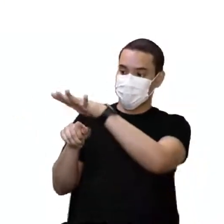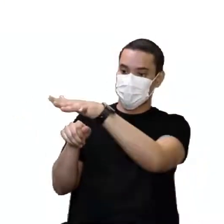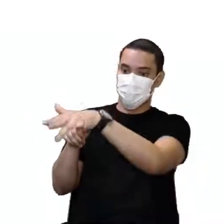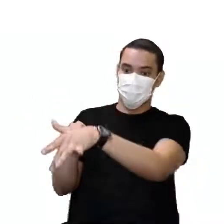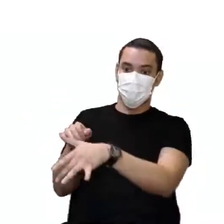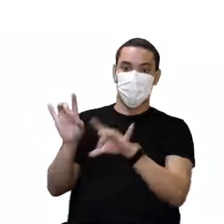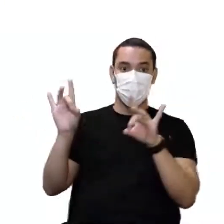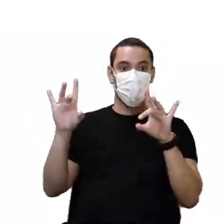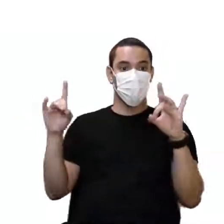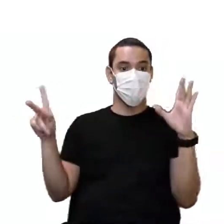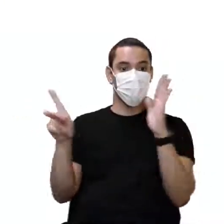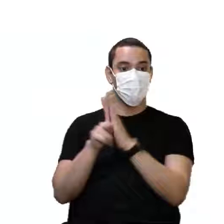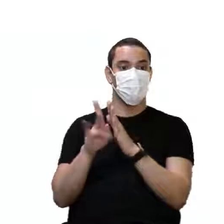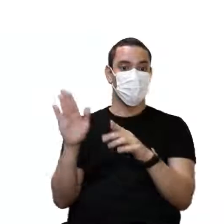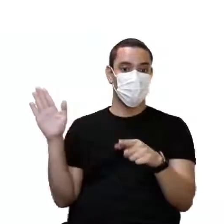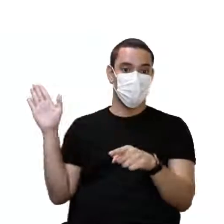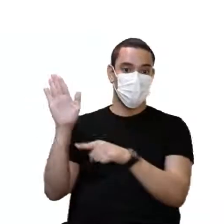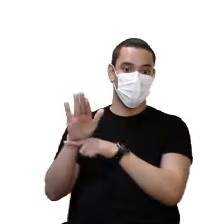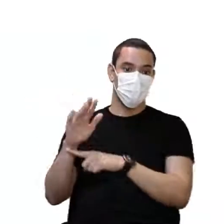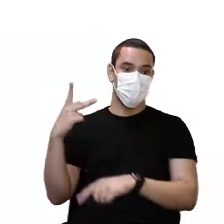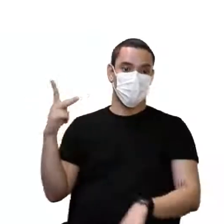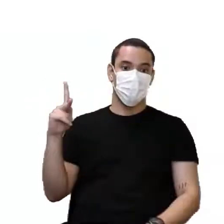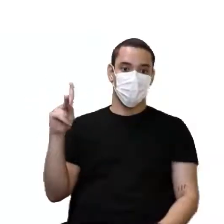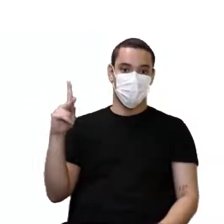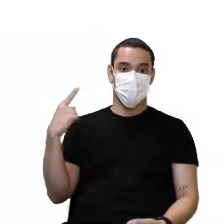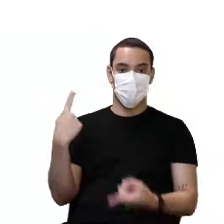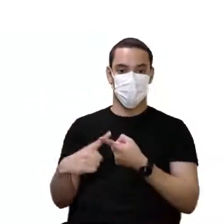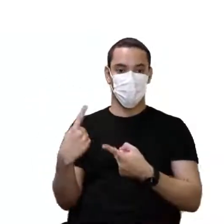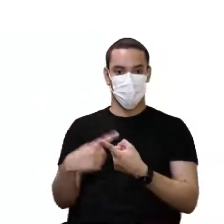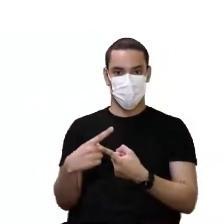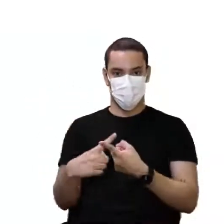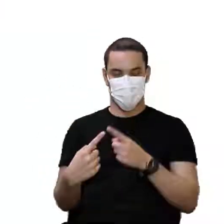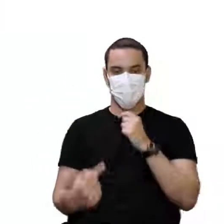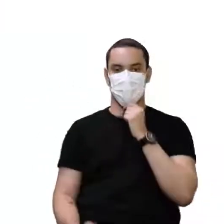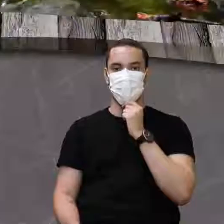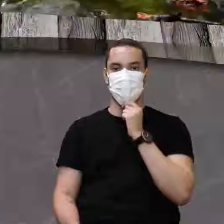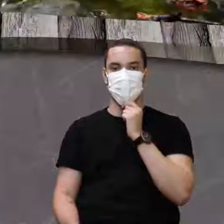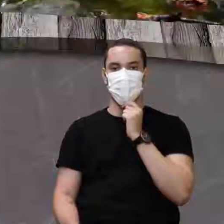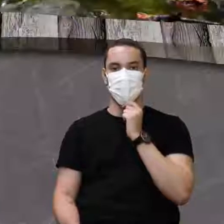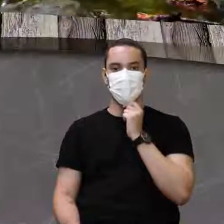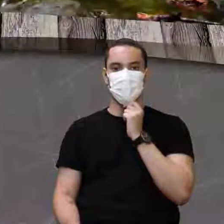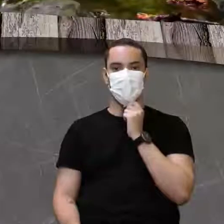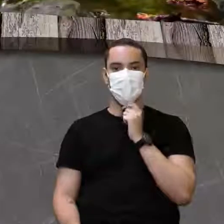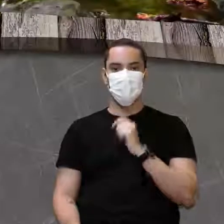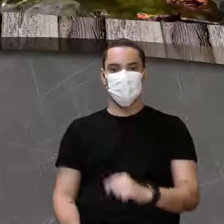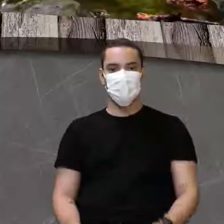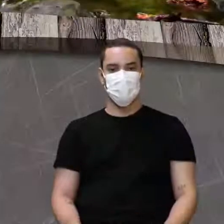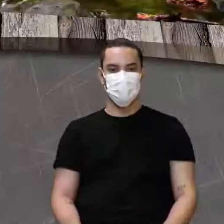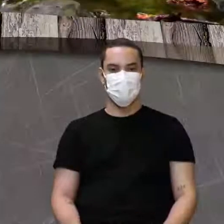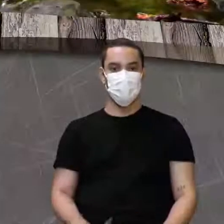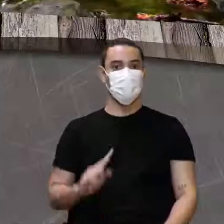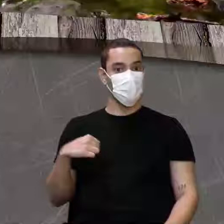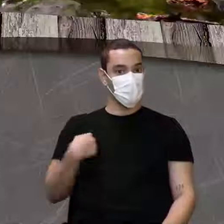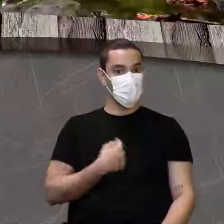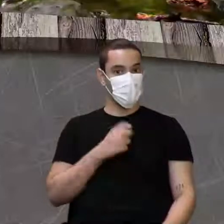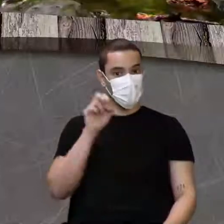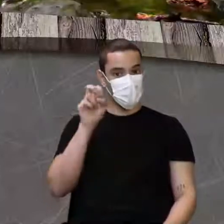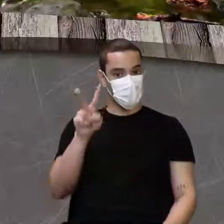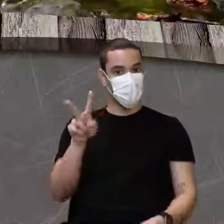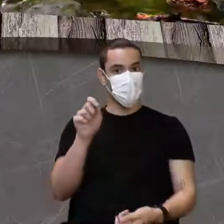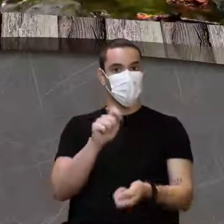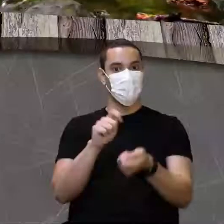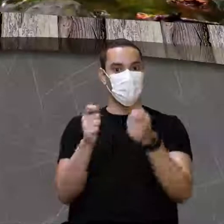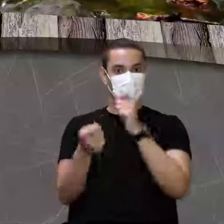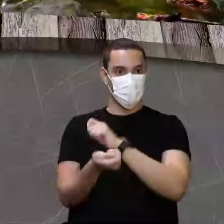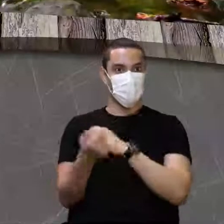ela é especializada ali para ajudar nessa locomoção. Sabe por quê? Olha aqui para mim. A gente vê uma adaptação e